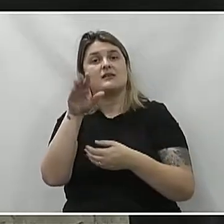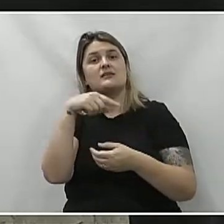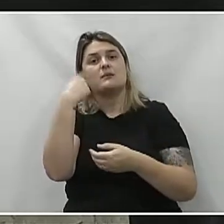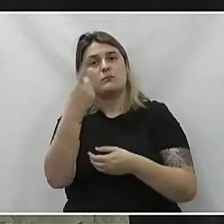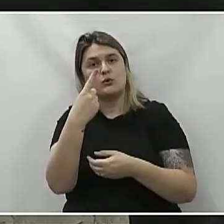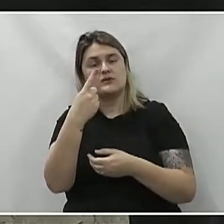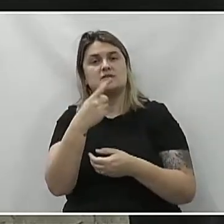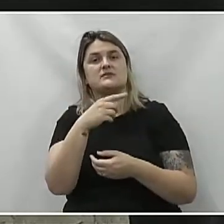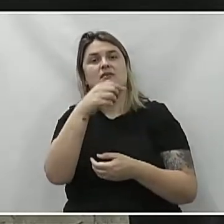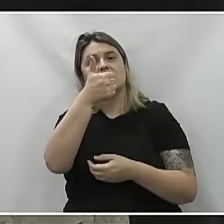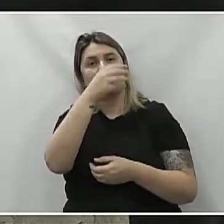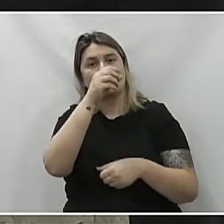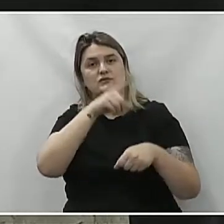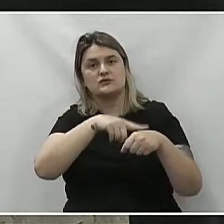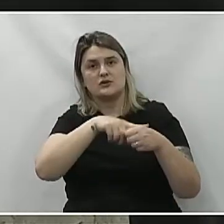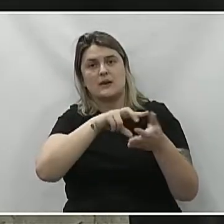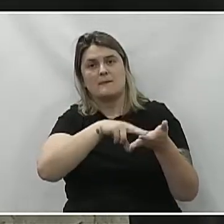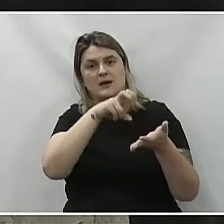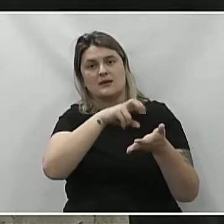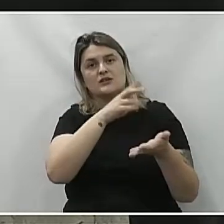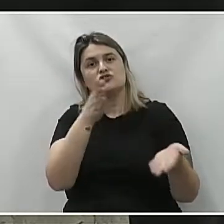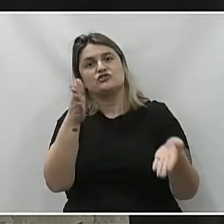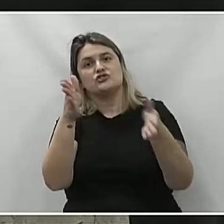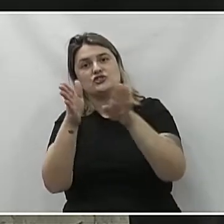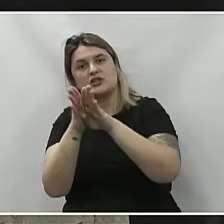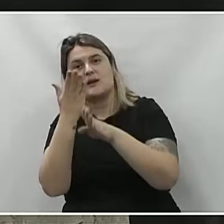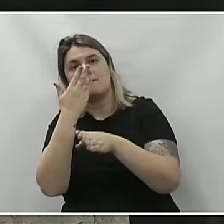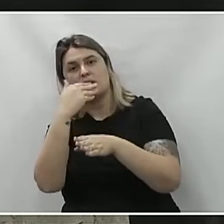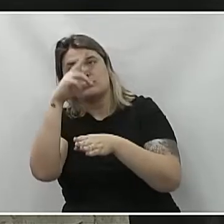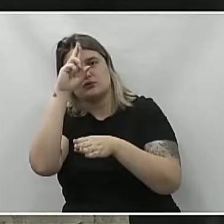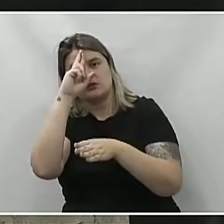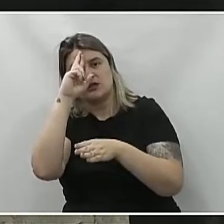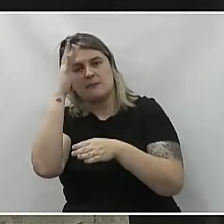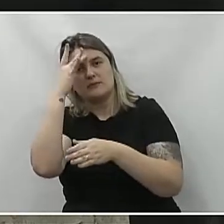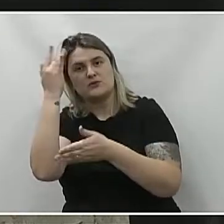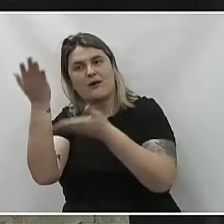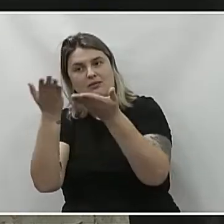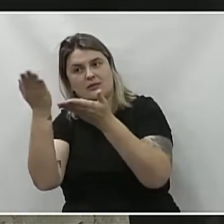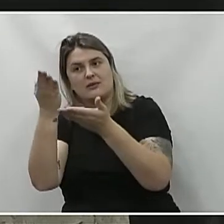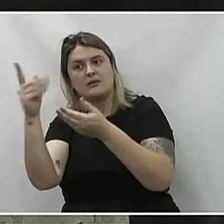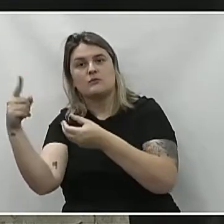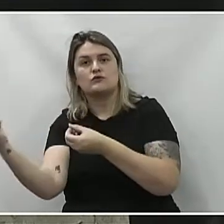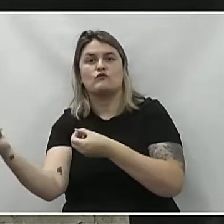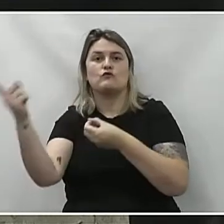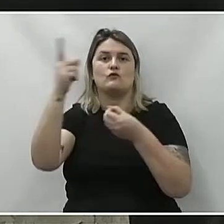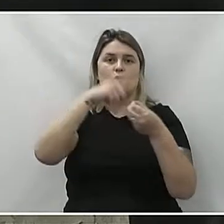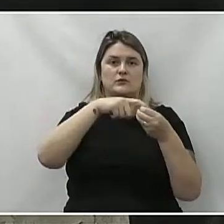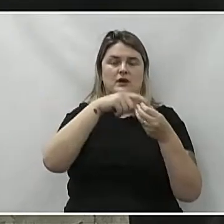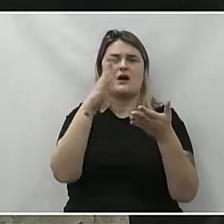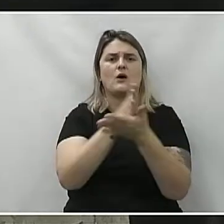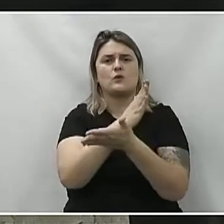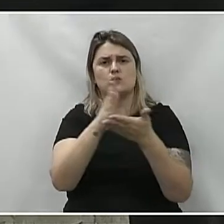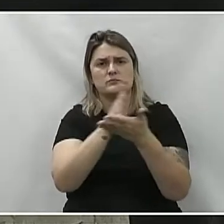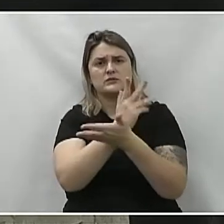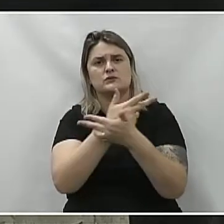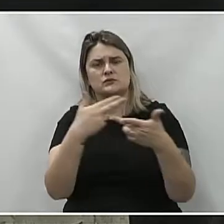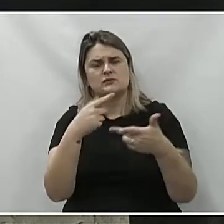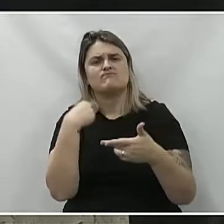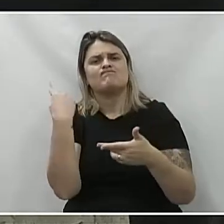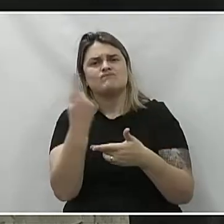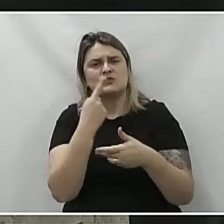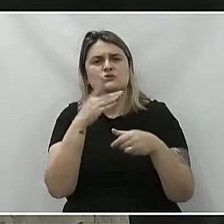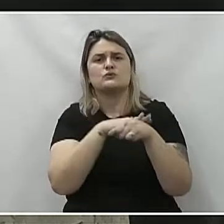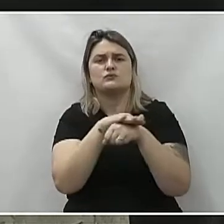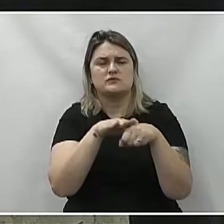mais tarde, saia às 10 horas da manhã daqui, para chegar lá meio-dia, 1 hora, a pessoa consultar e já vir embora. Então, algumas ações a gente tem tomado, a gente